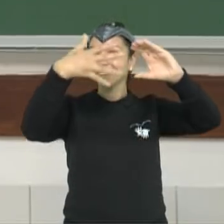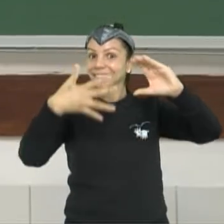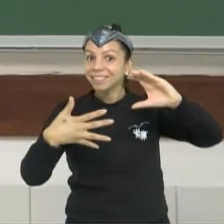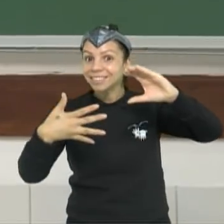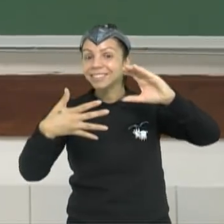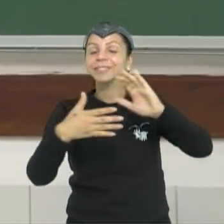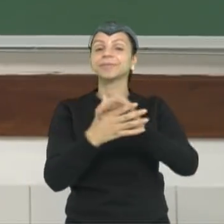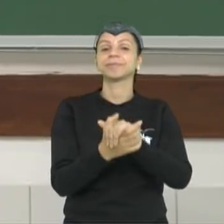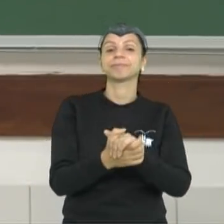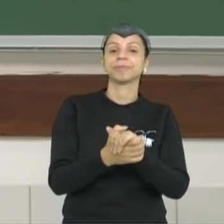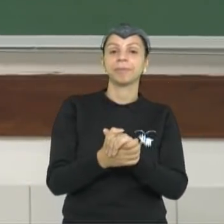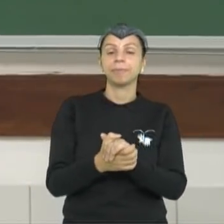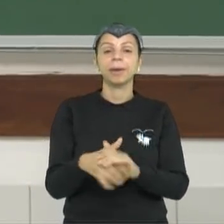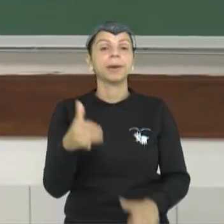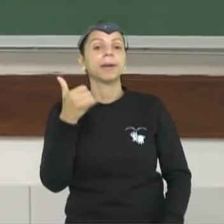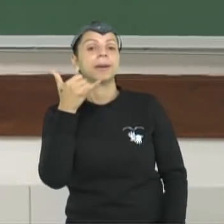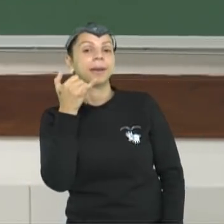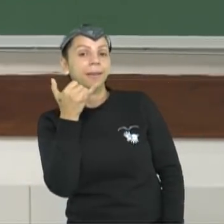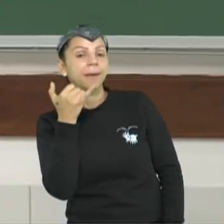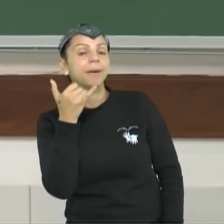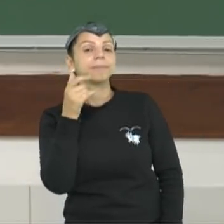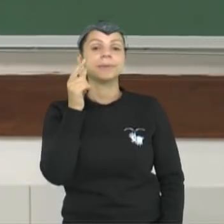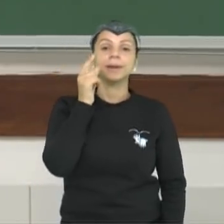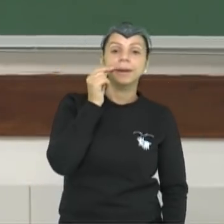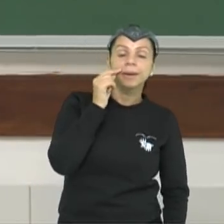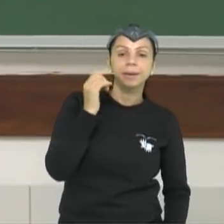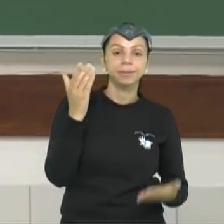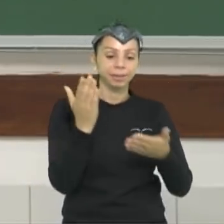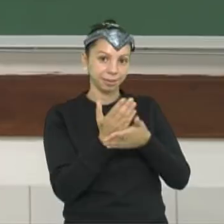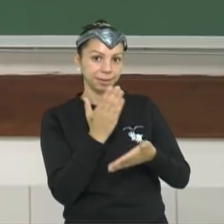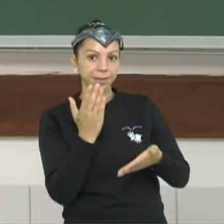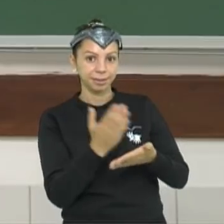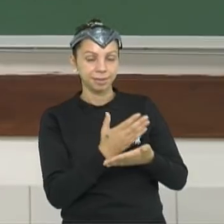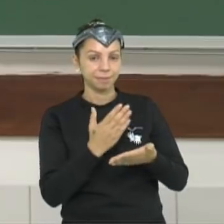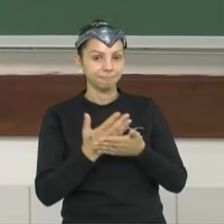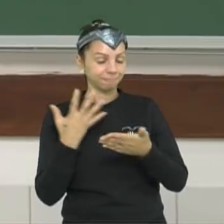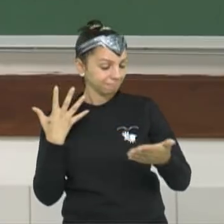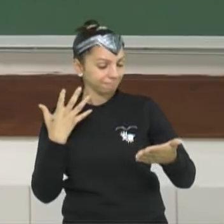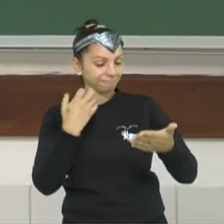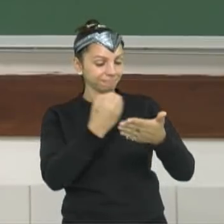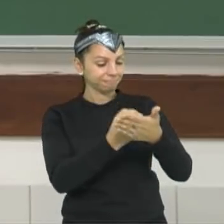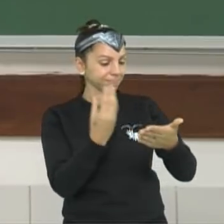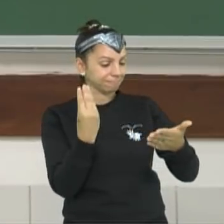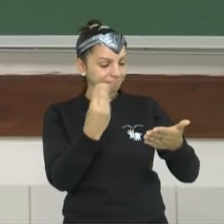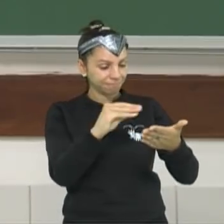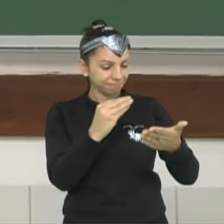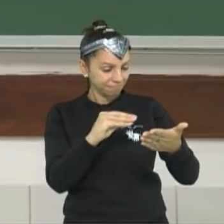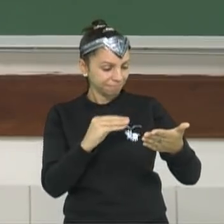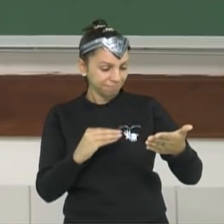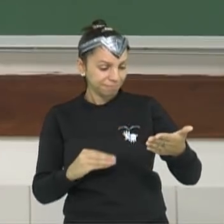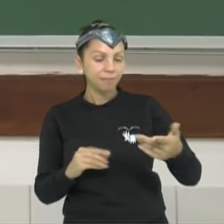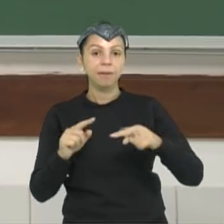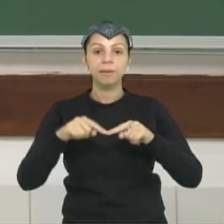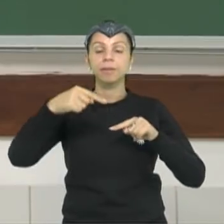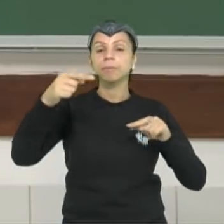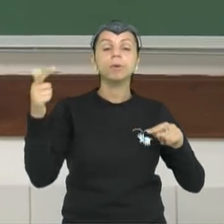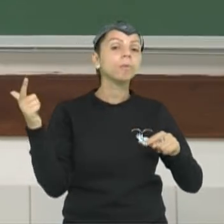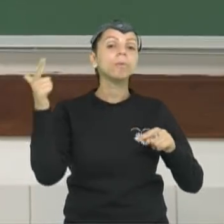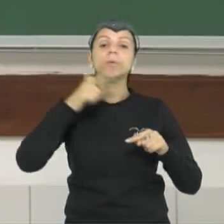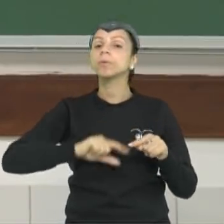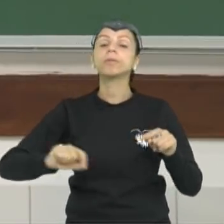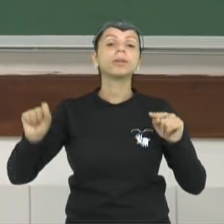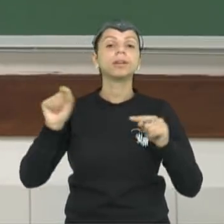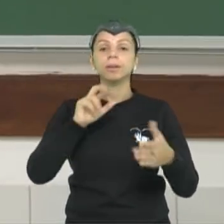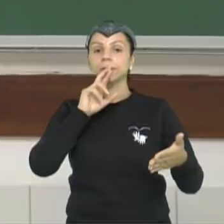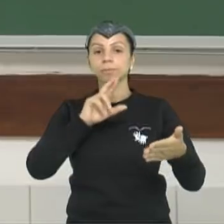características. Pega o seu lápis, pega o seu caderno, a sua caneta. Você vai anotar tudo aí para depois você conseguir fazer